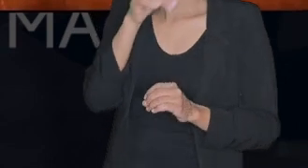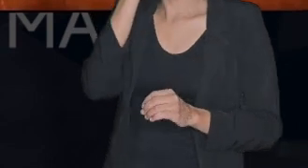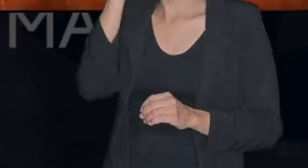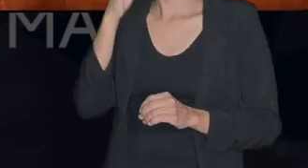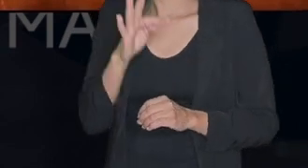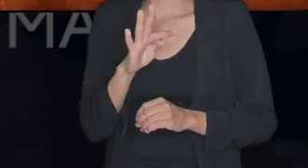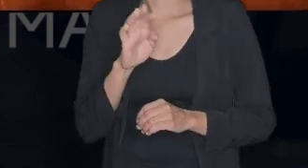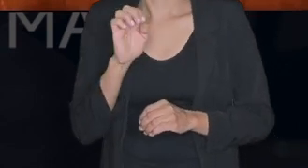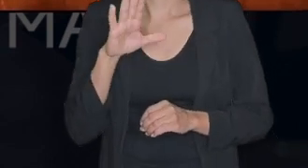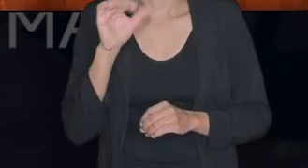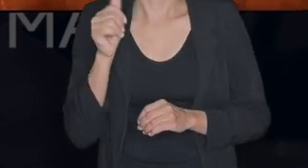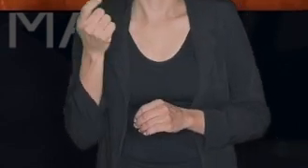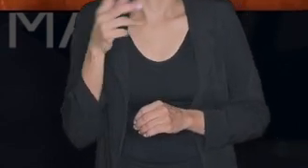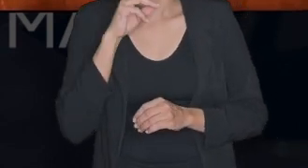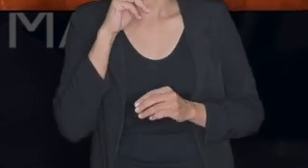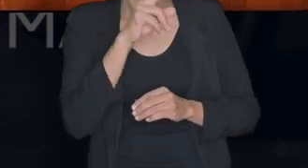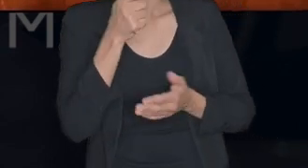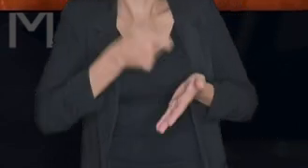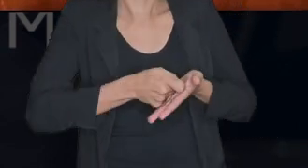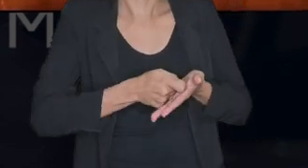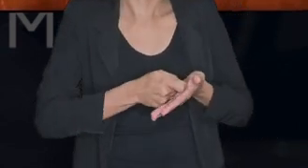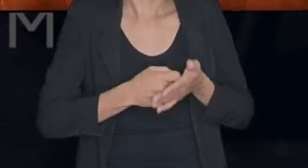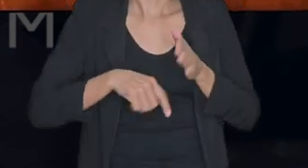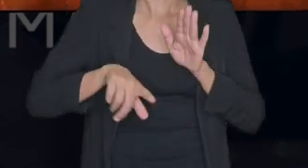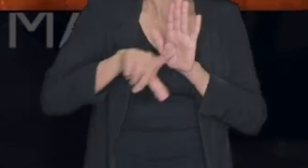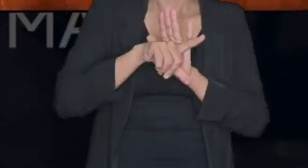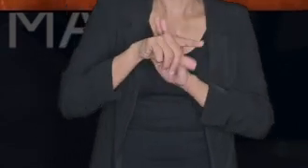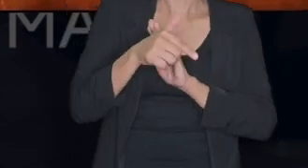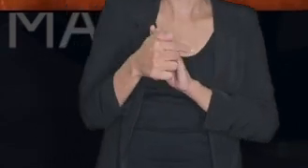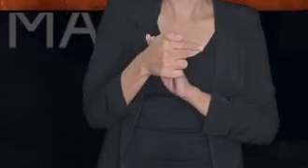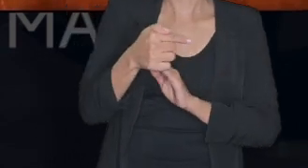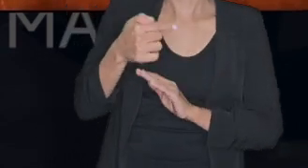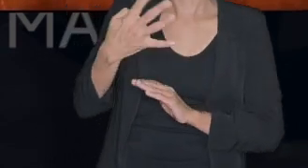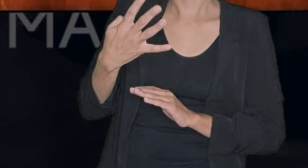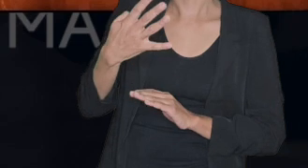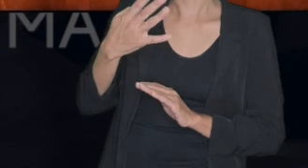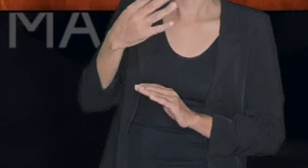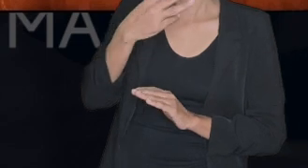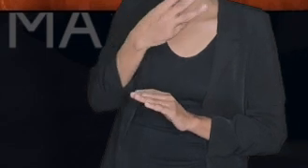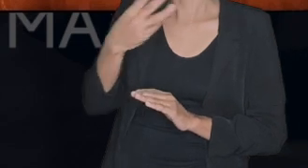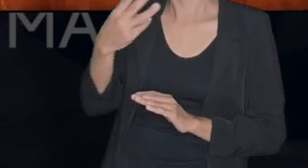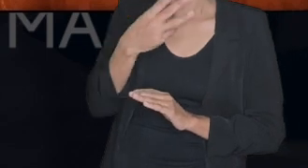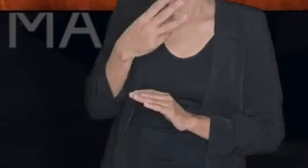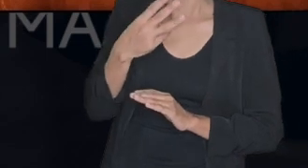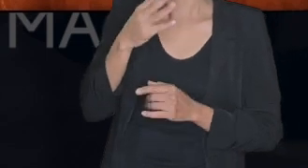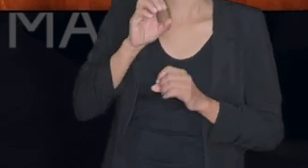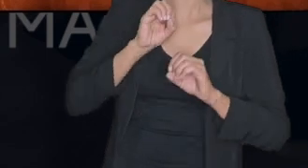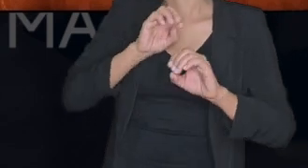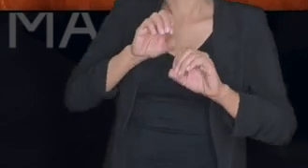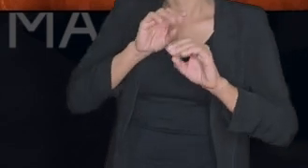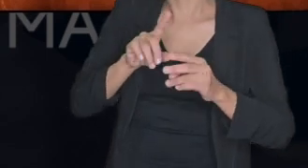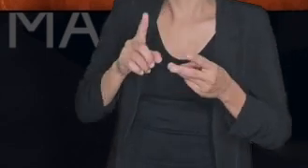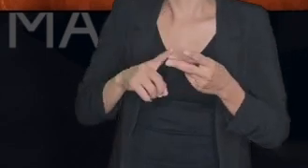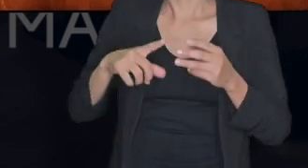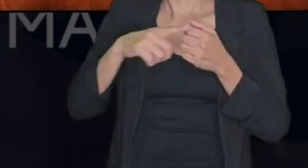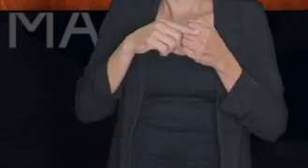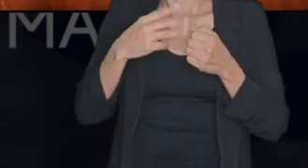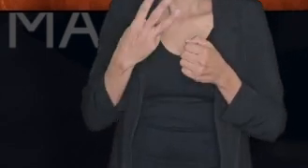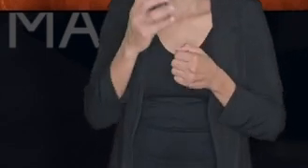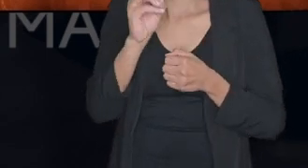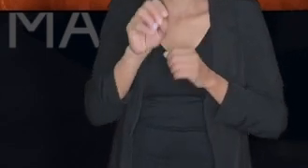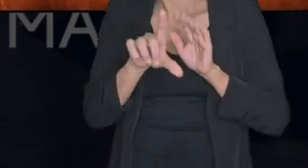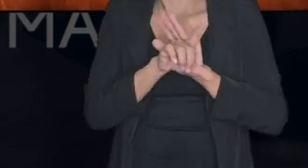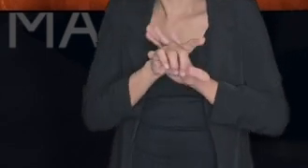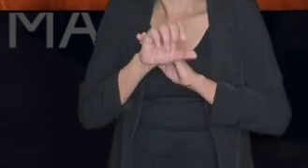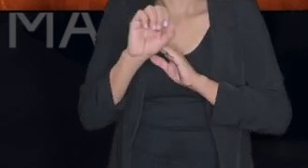na Lei 7433, de 85, que ensina a gente a fazer uma escritura pública. Está no artigo 30 da Lei 8935, de 94,